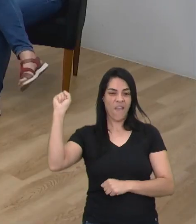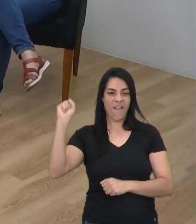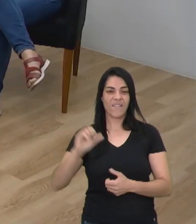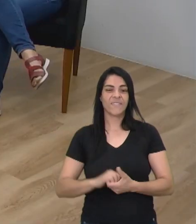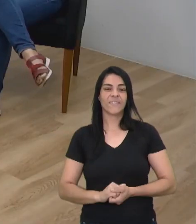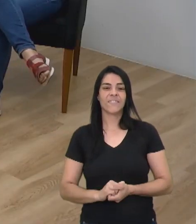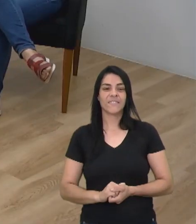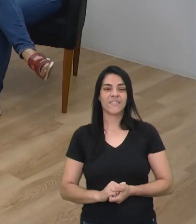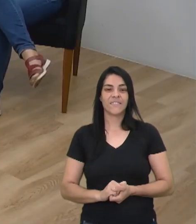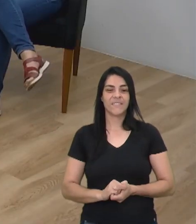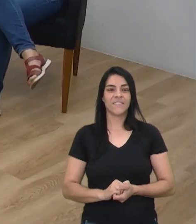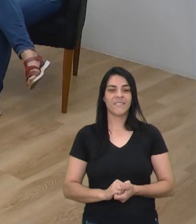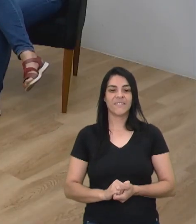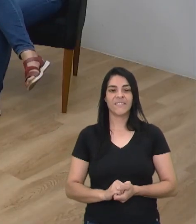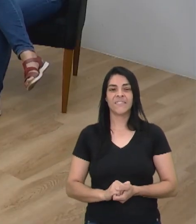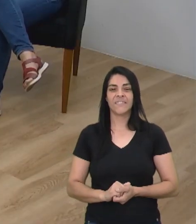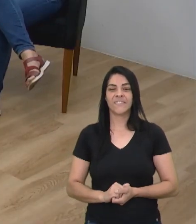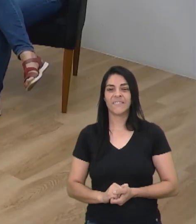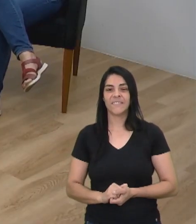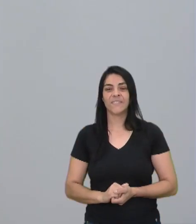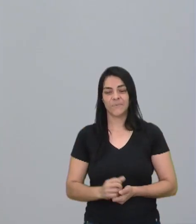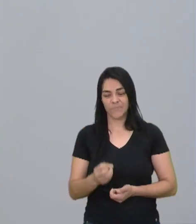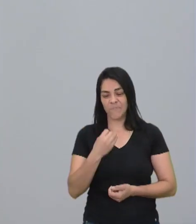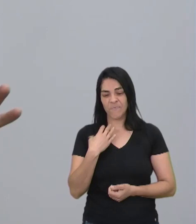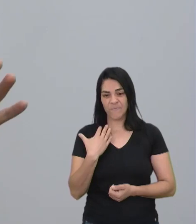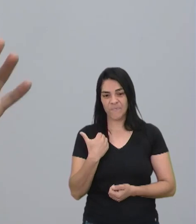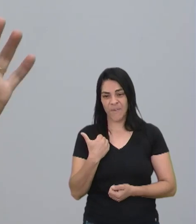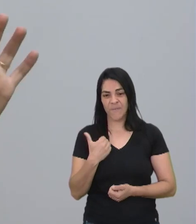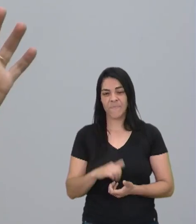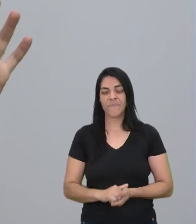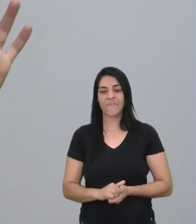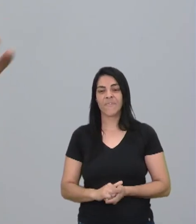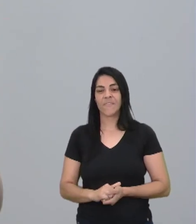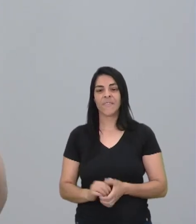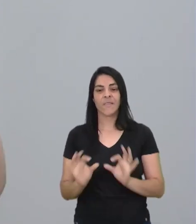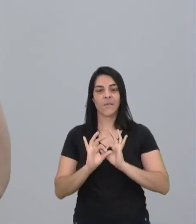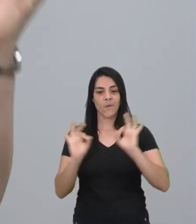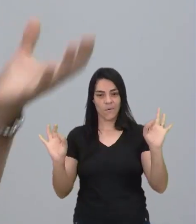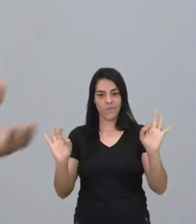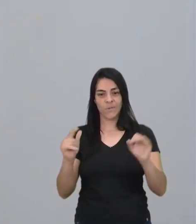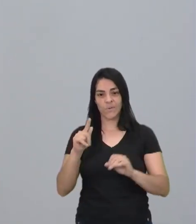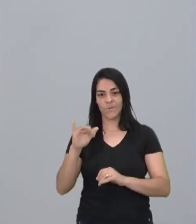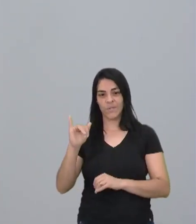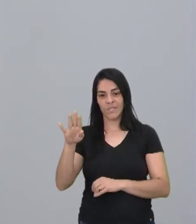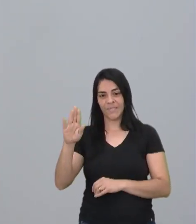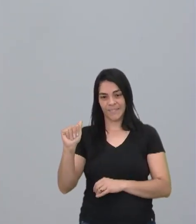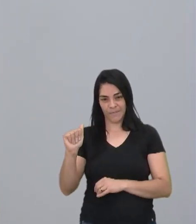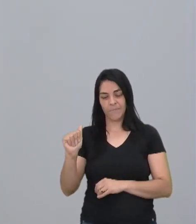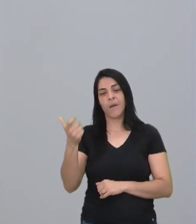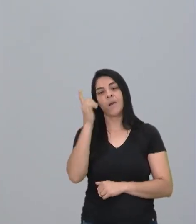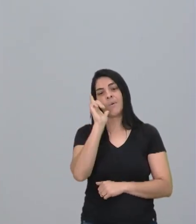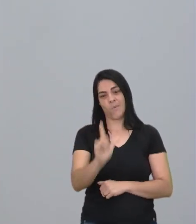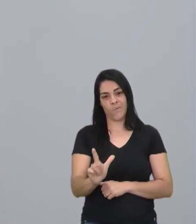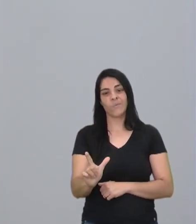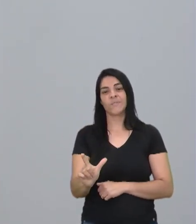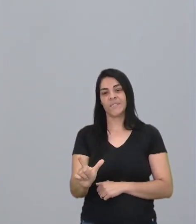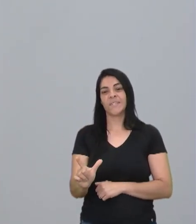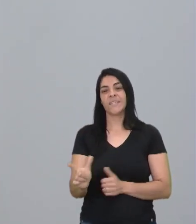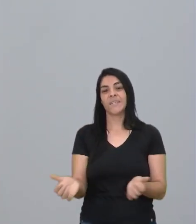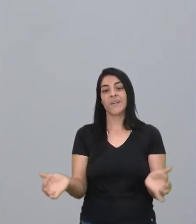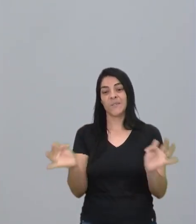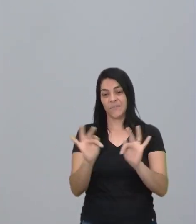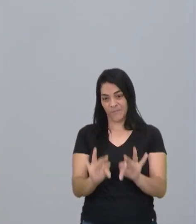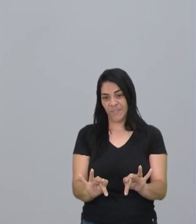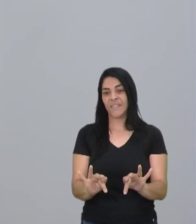falar. Futebol de quarta-feira, parabéns, Giba. Muito bom. Eu acho que o Giba, ele conseguiu encerrar muito bem o nosso chave de